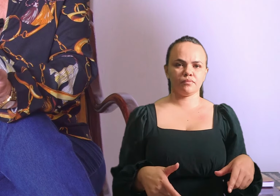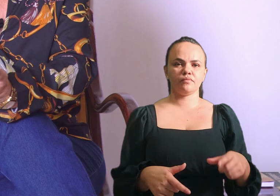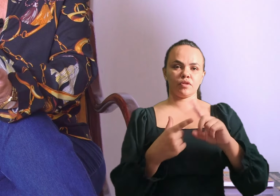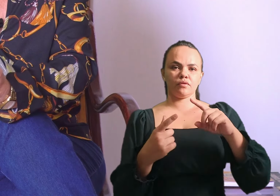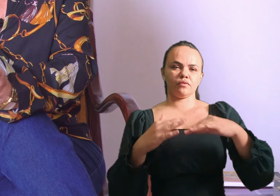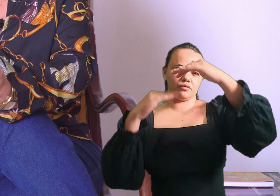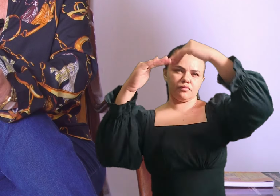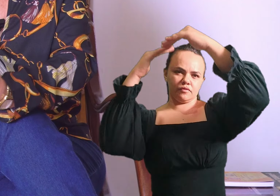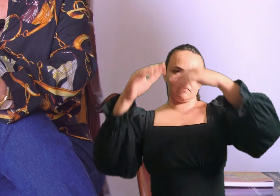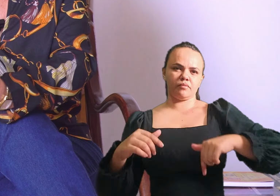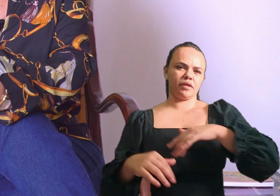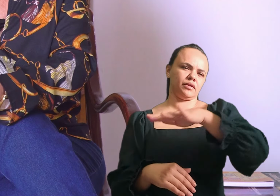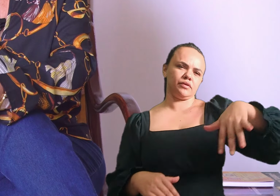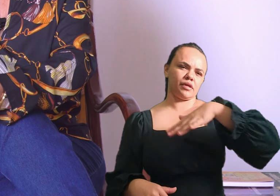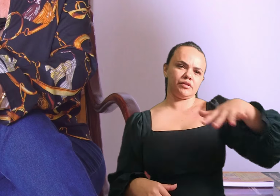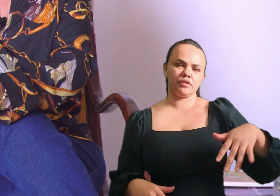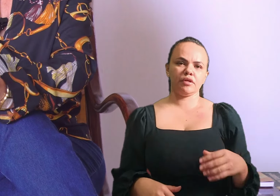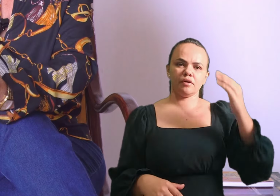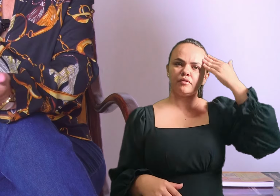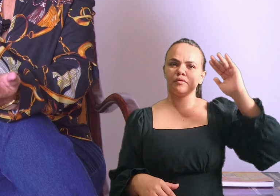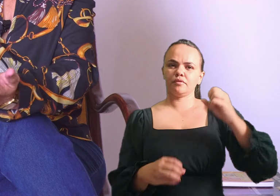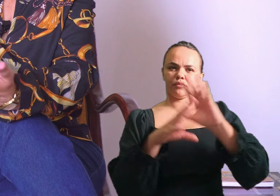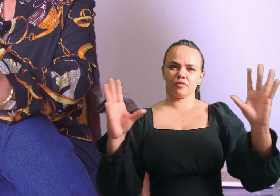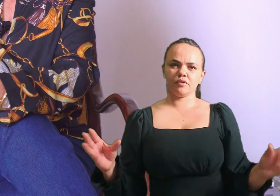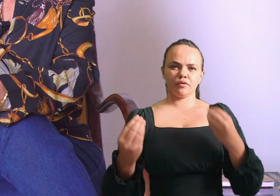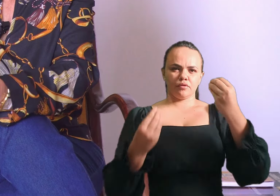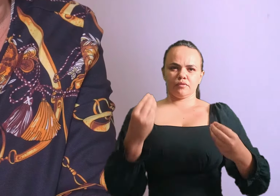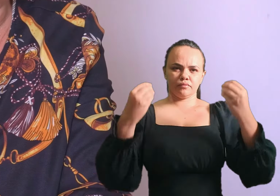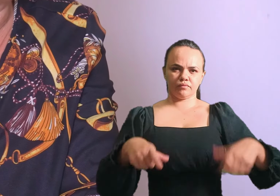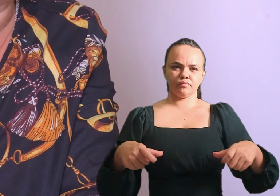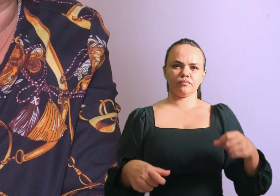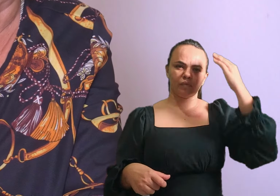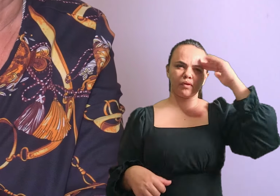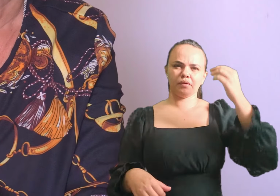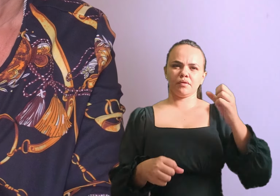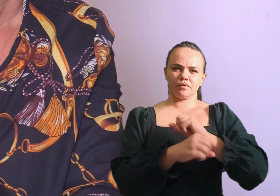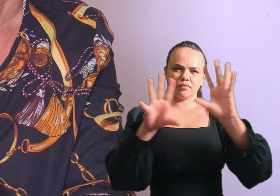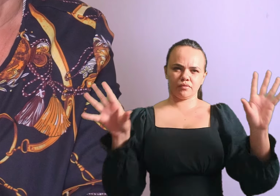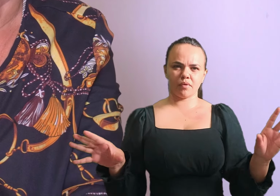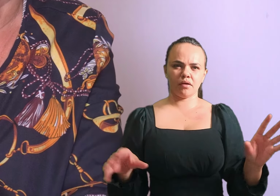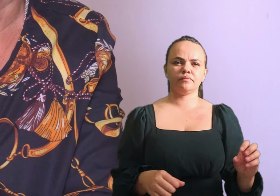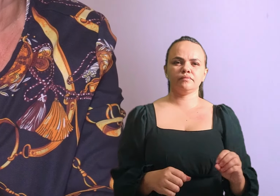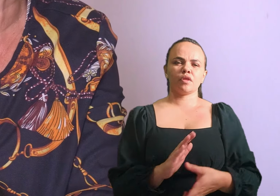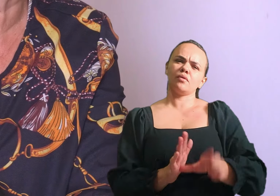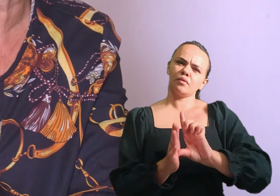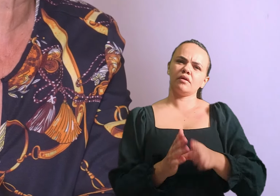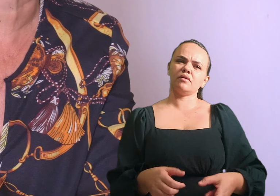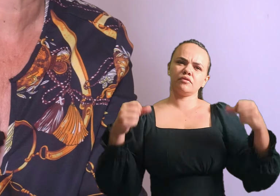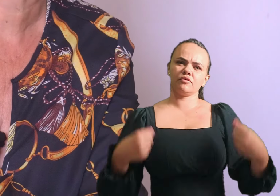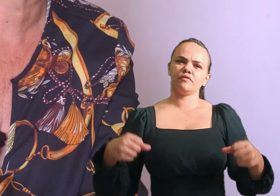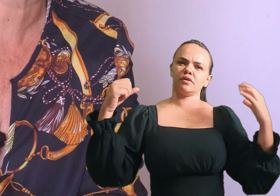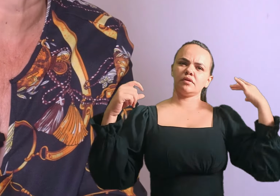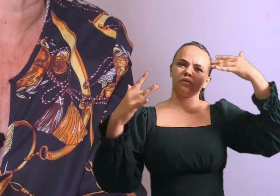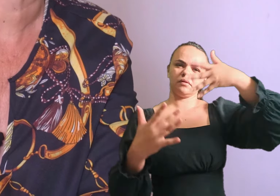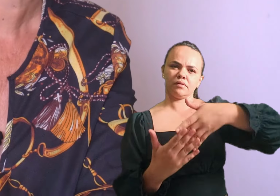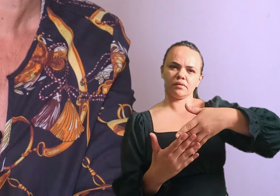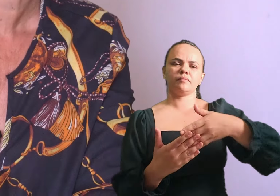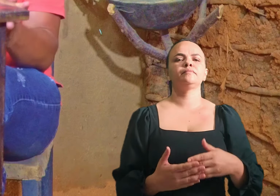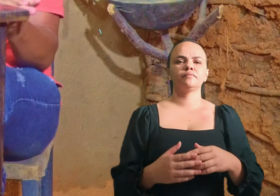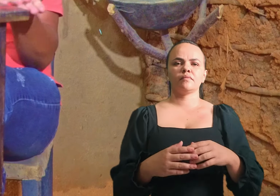desenvolvimento daquela região é é preciso que a gente faça um uma Uma Viagem no